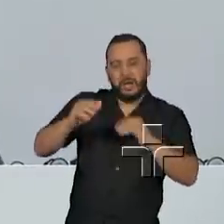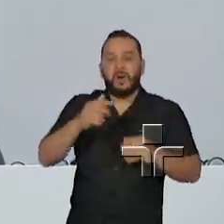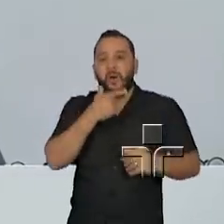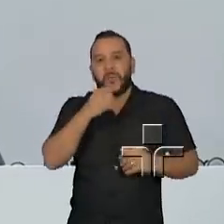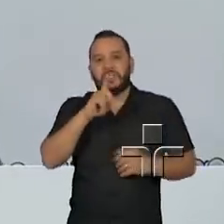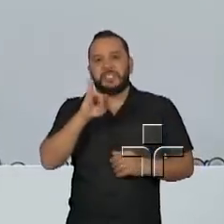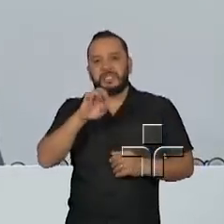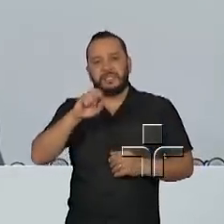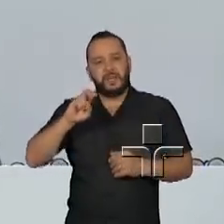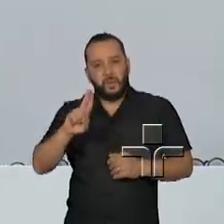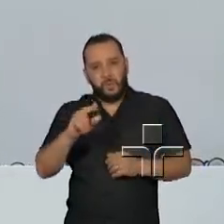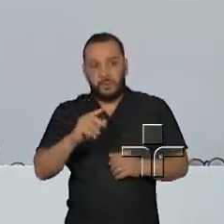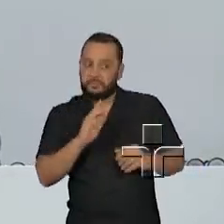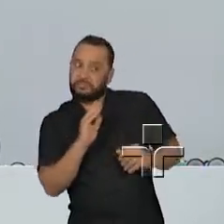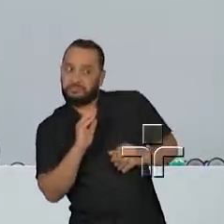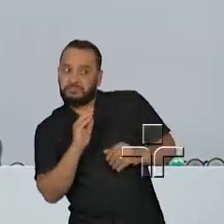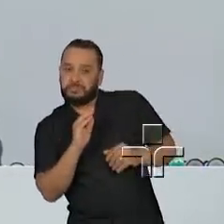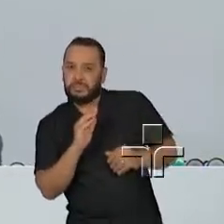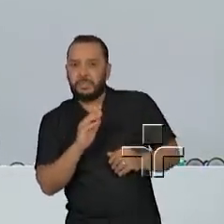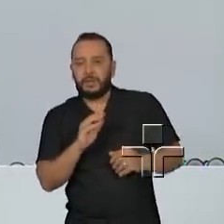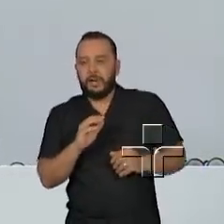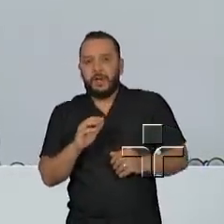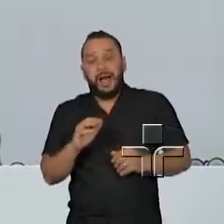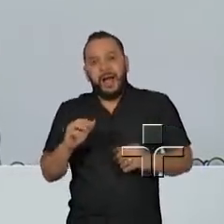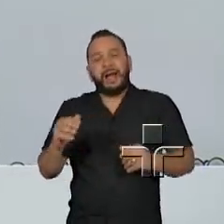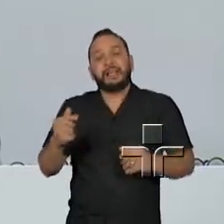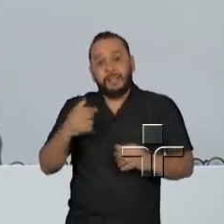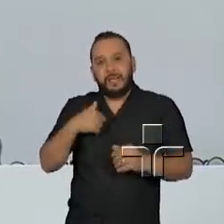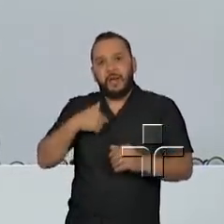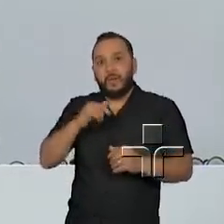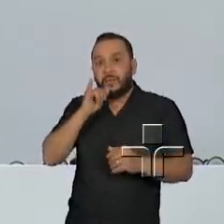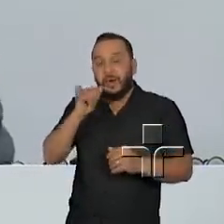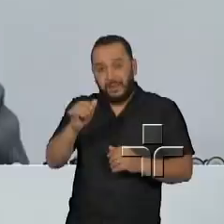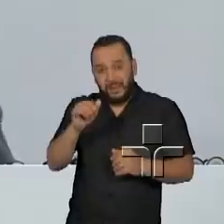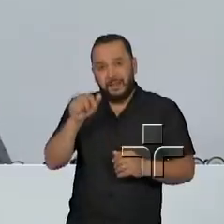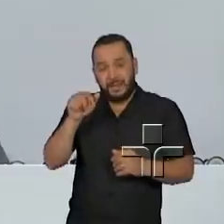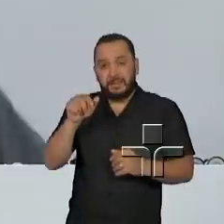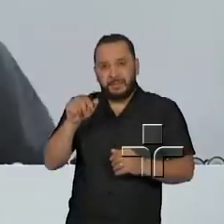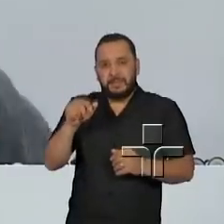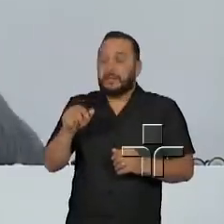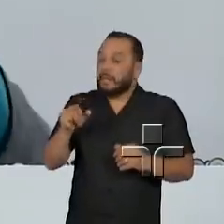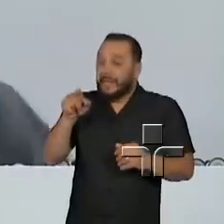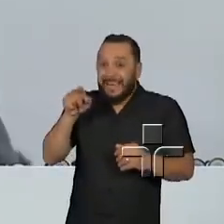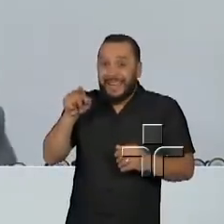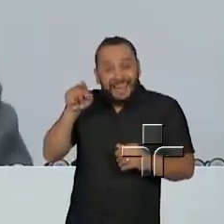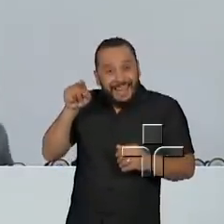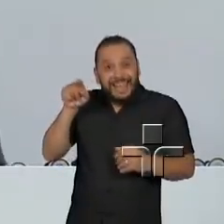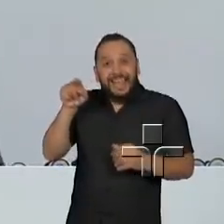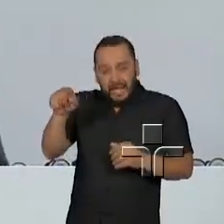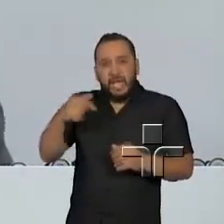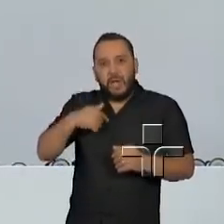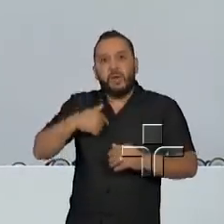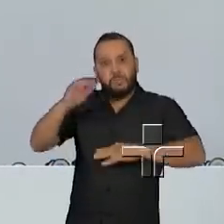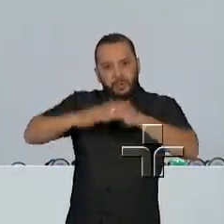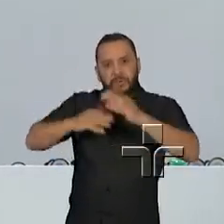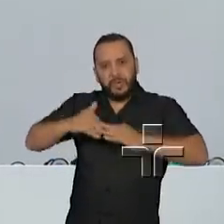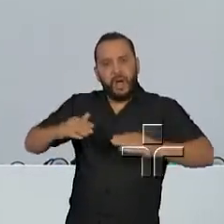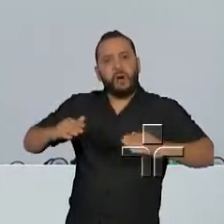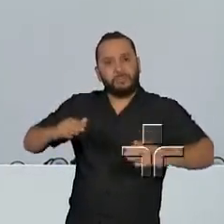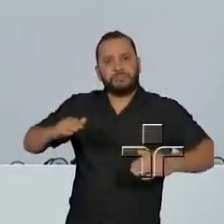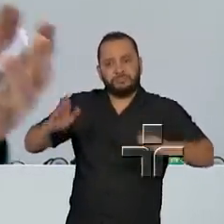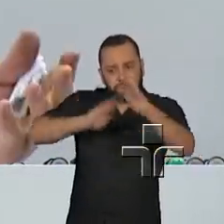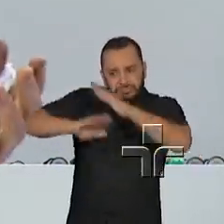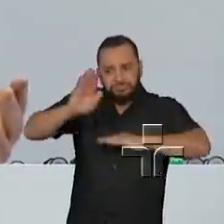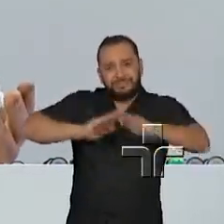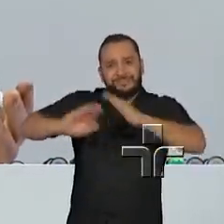te dizer, eu sou karateca. E tem mais, o meu instrutor é meu marido, me apaixonei por ele, casei com ele, e tem mais, foi seu colega na escola. Eu falei, quem?